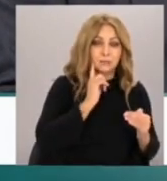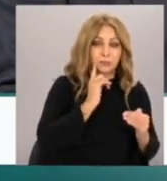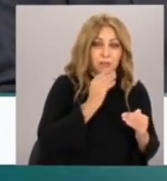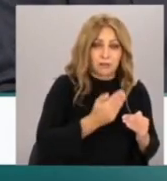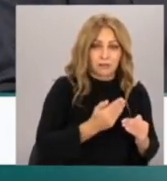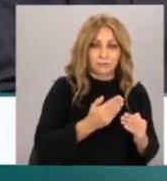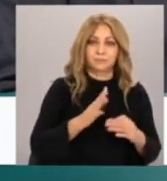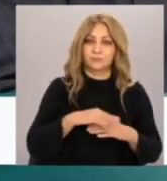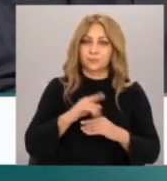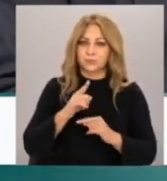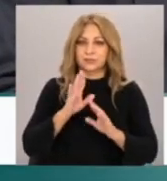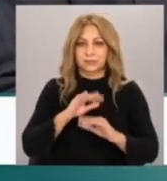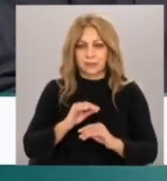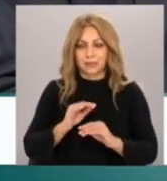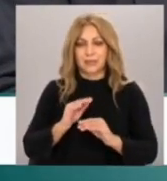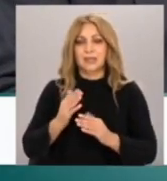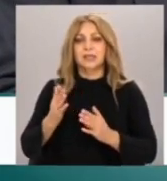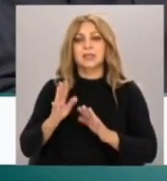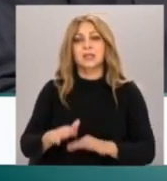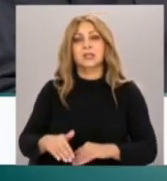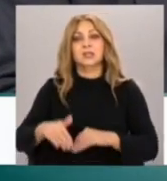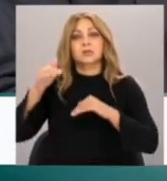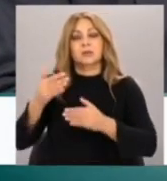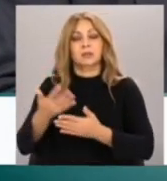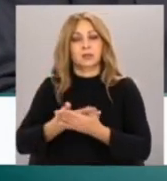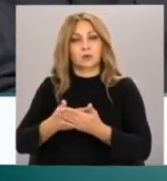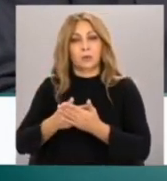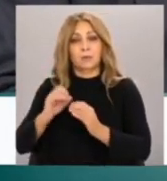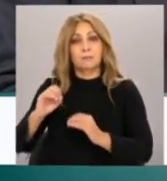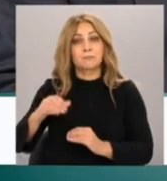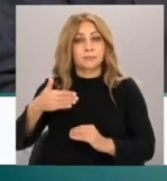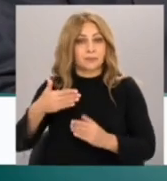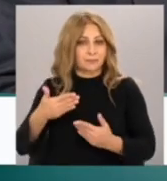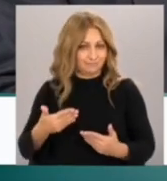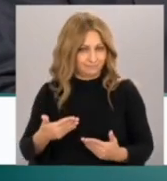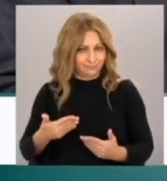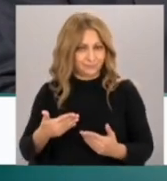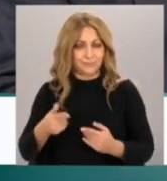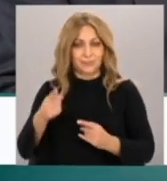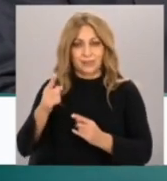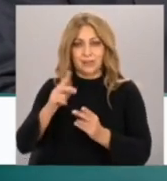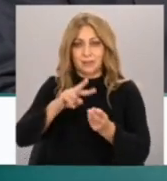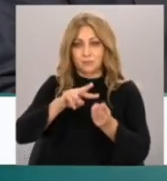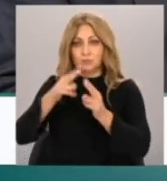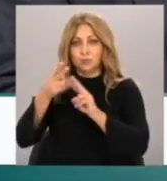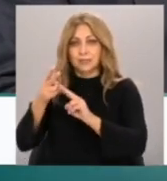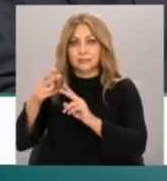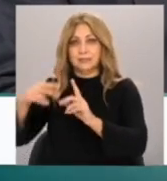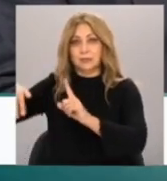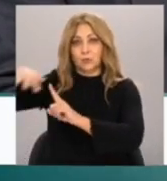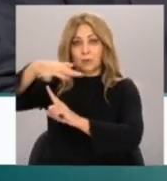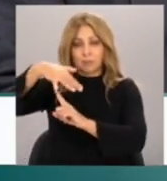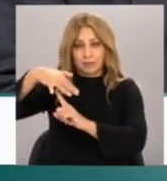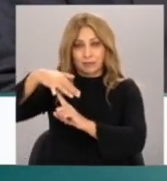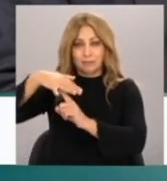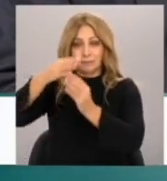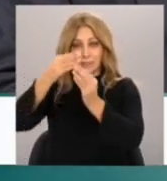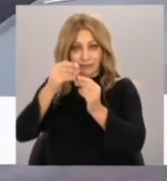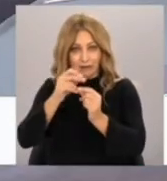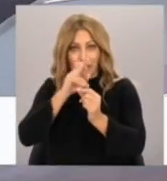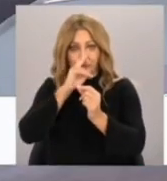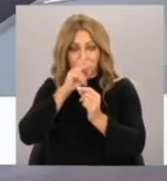é necessário por crescimento econômico a frente e para o motivo muito simples a transição climática é cara os processos-crime